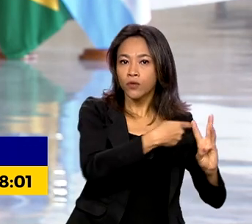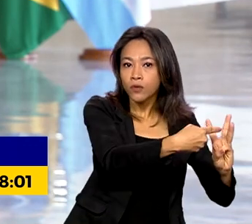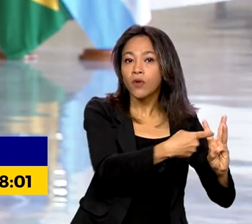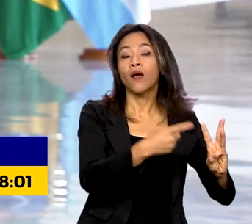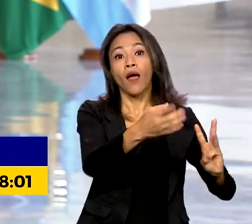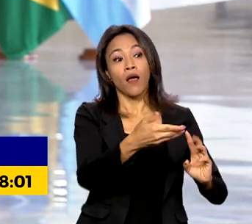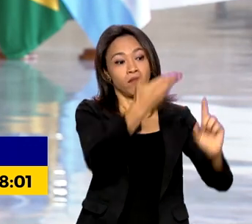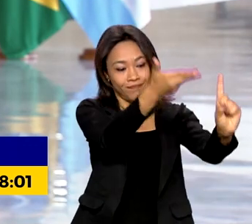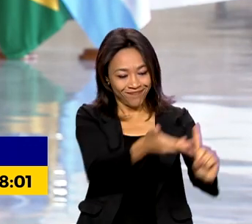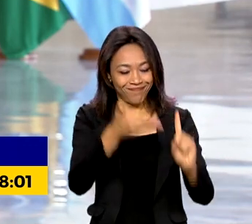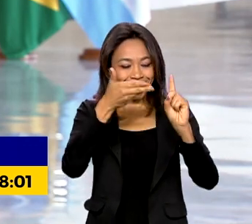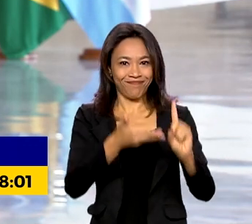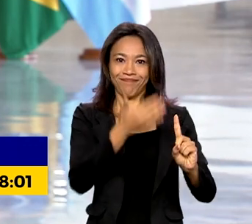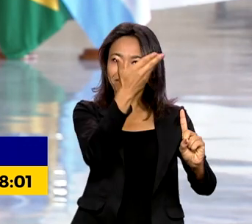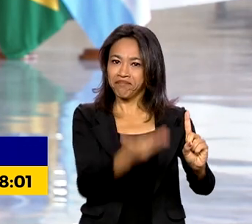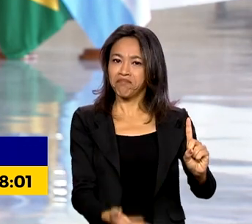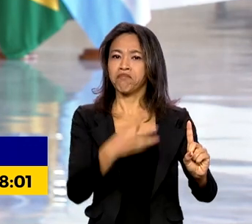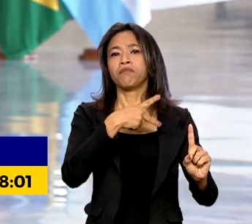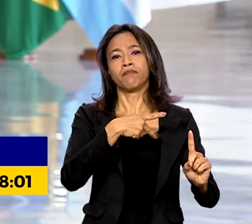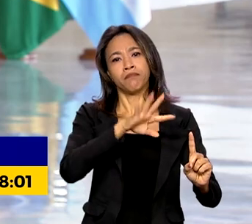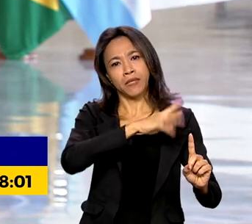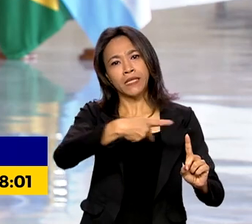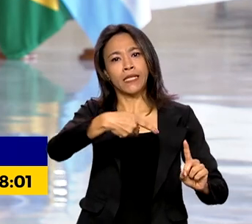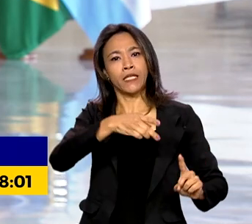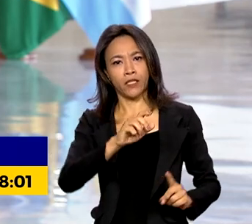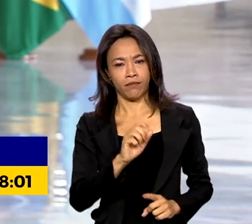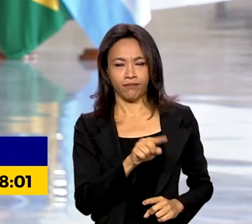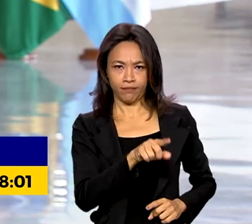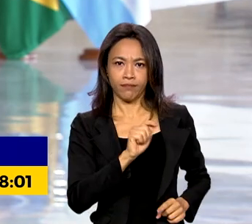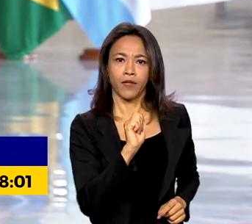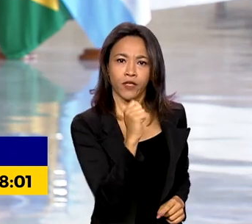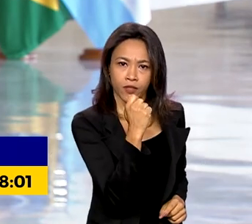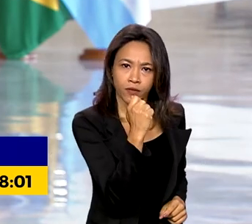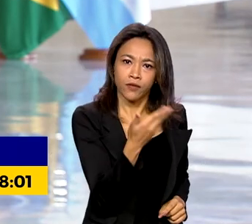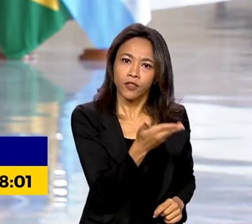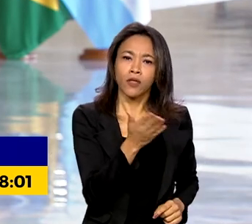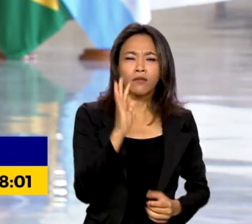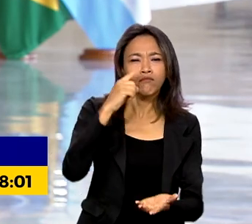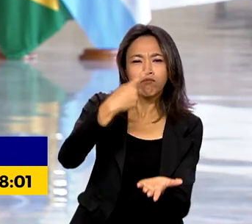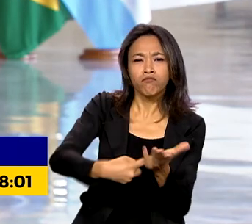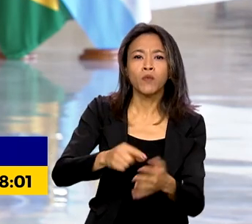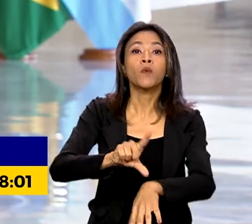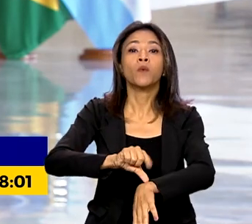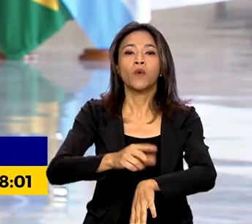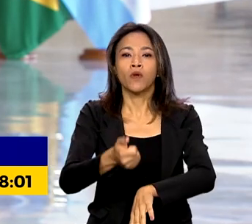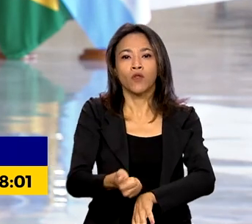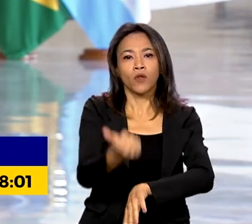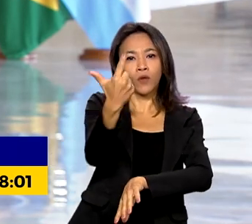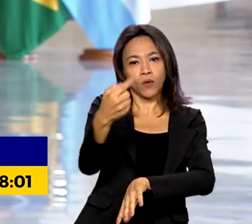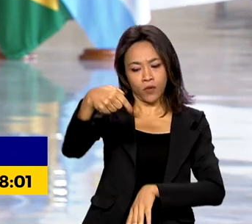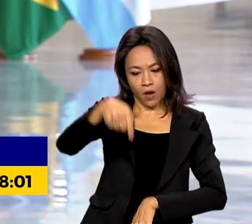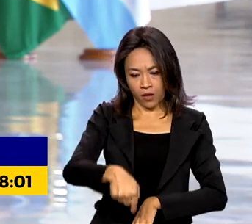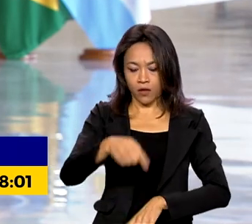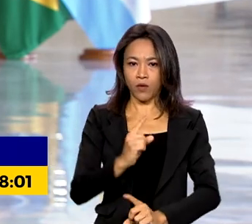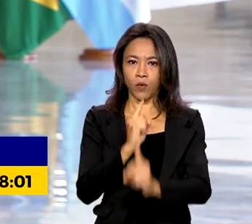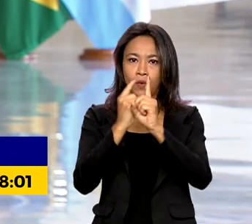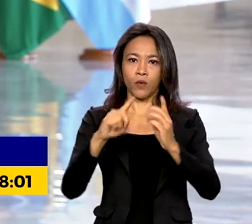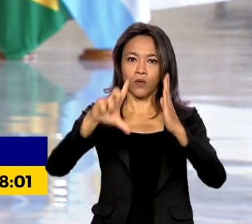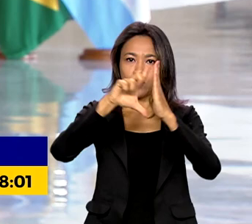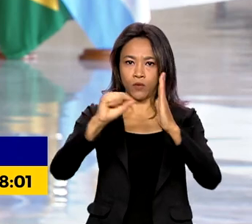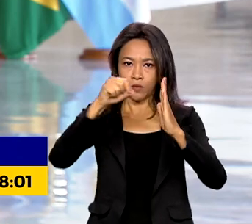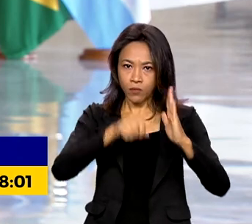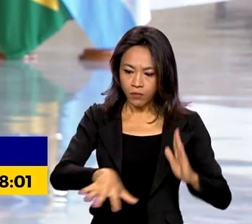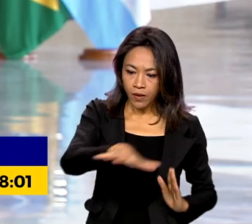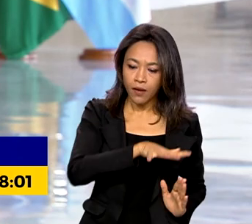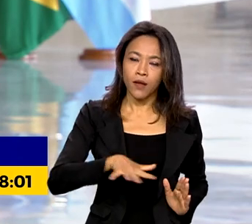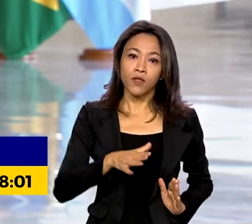ao presidente da Argentina, o Alberto Fernandes, né, que está marcada para o meio-dia aqui também no Palácio do Planalto, né? Lula